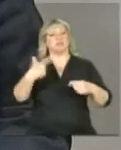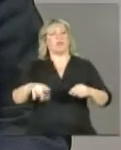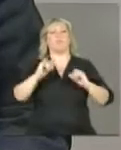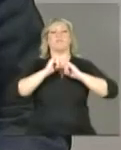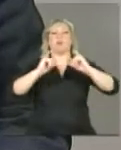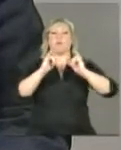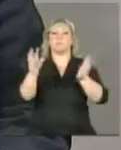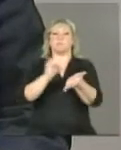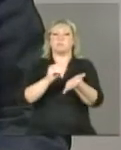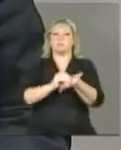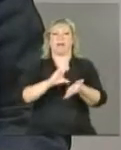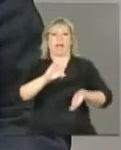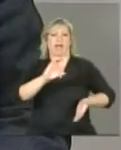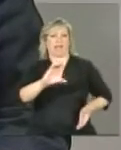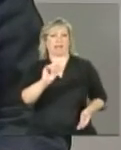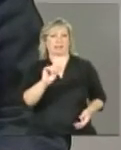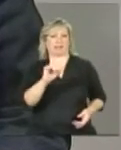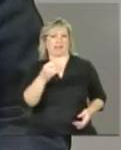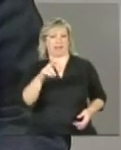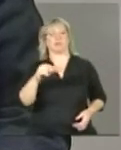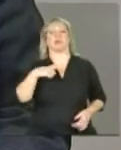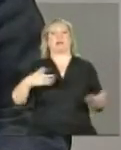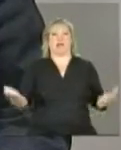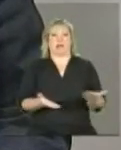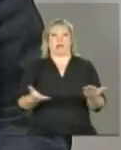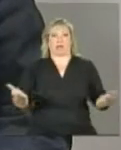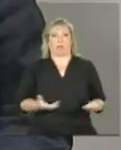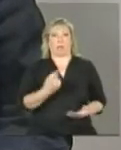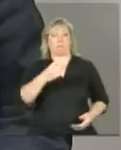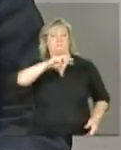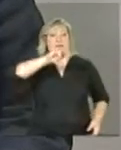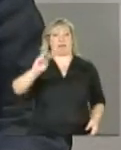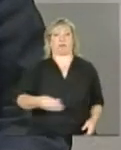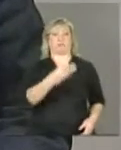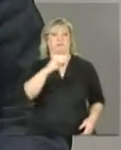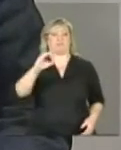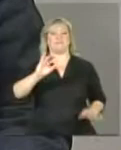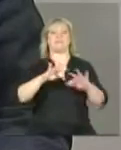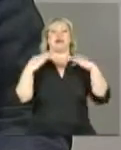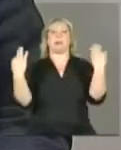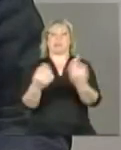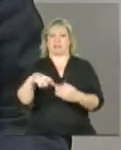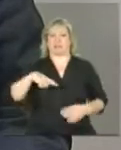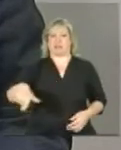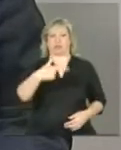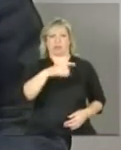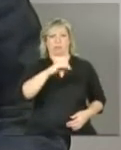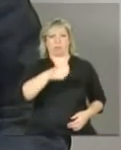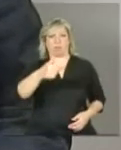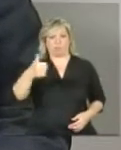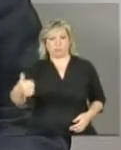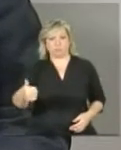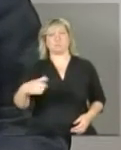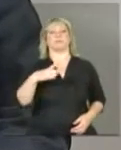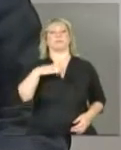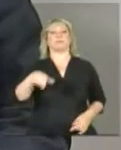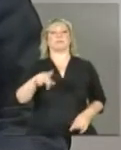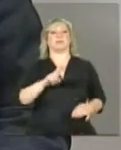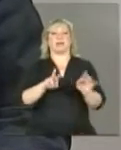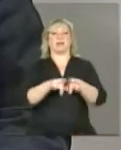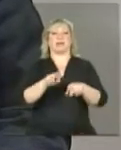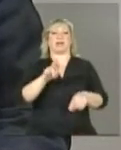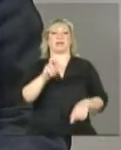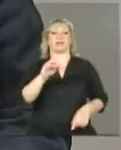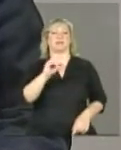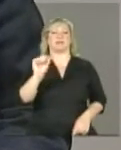de 2011 são cerca de 1.300 famílias dessas até o momento nós realizamos a revisão cadastral